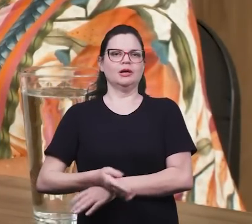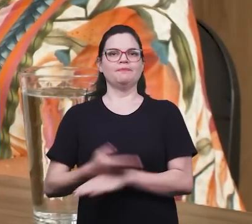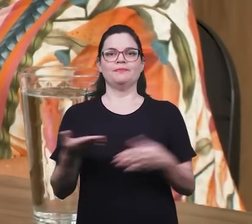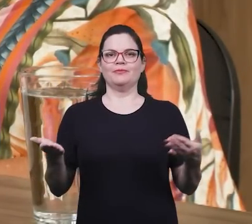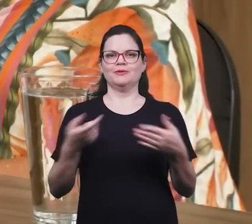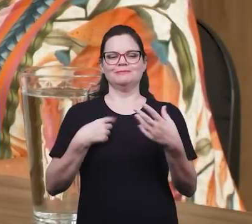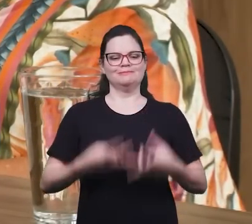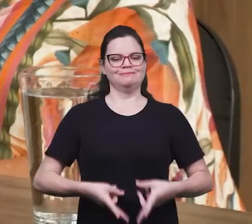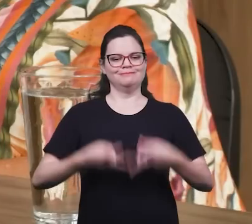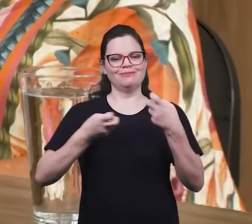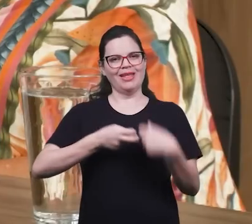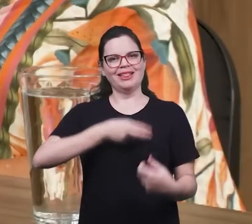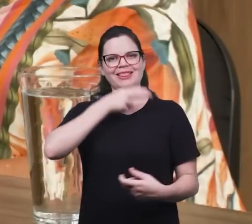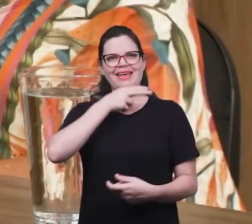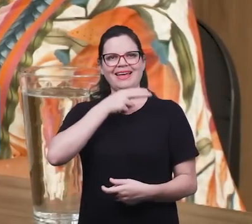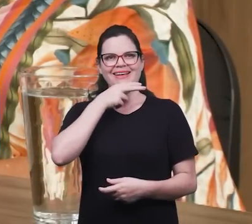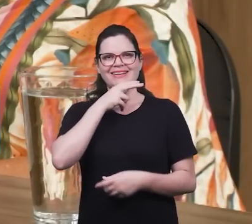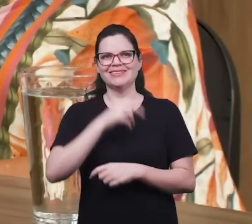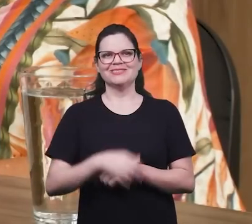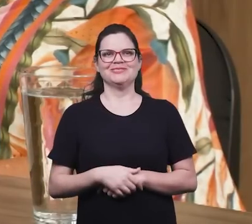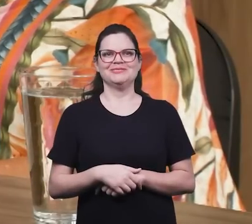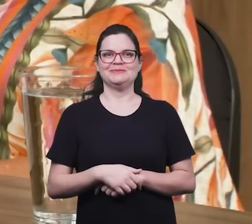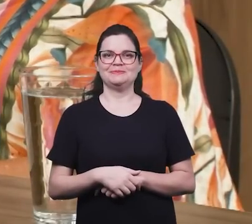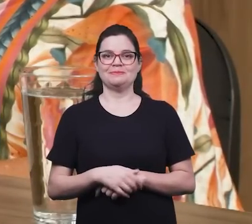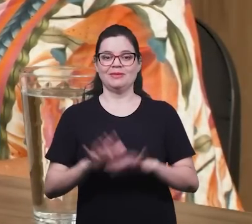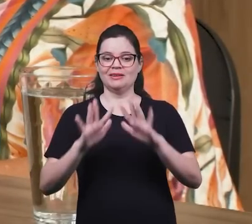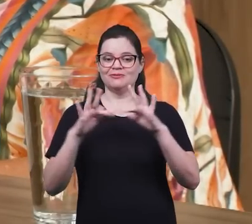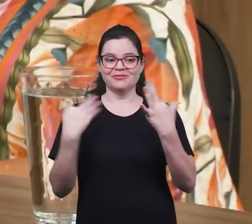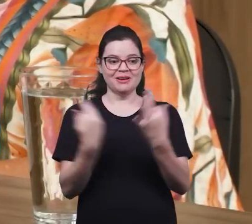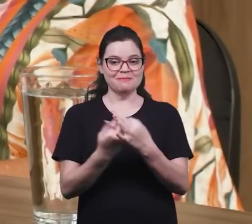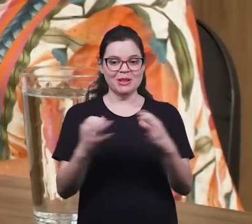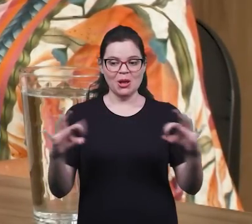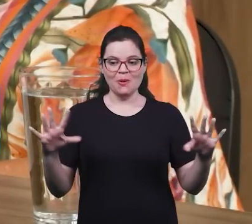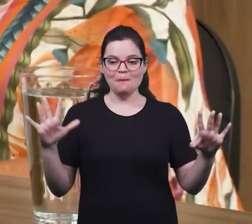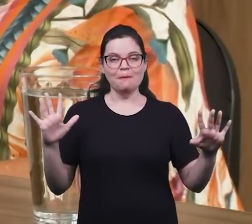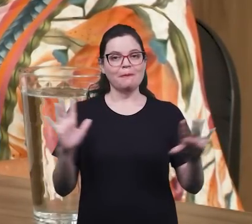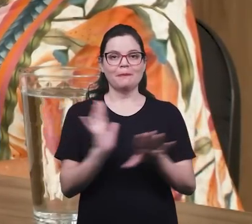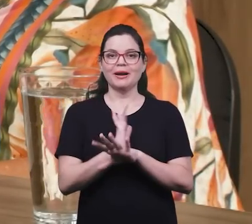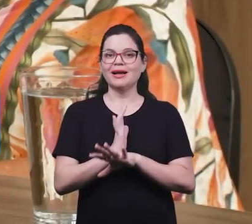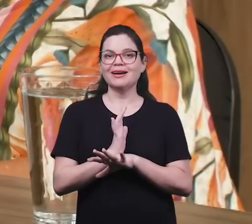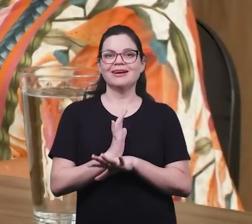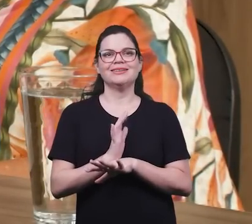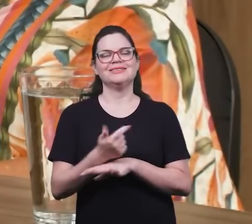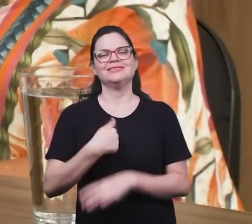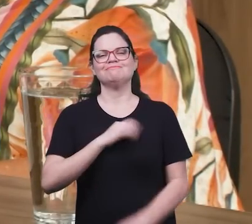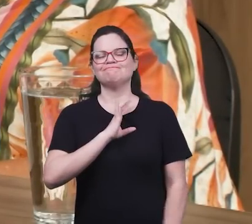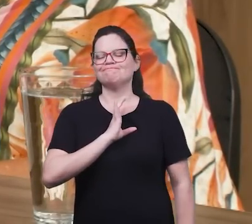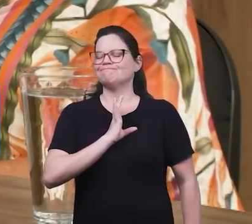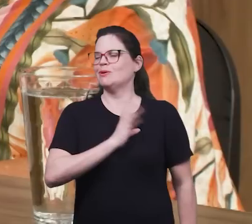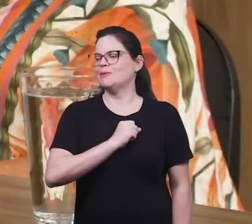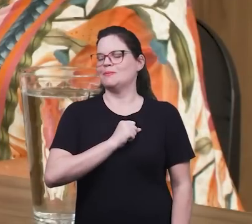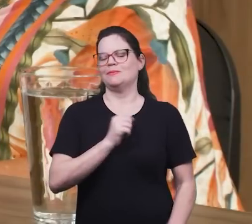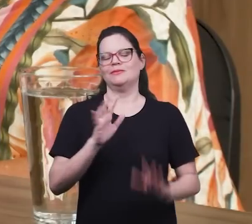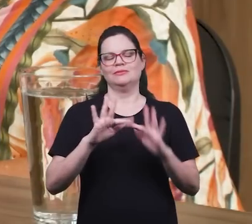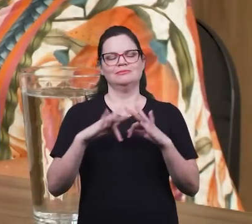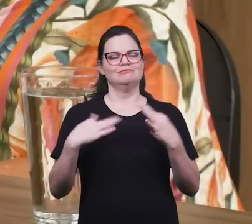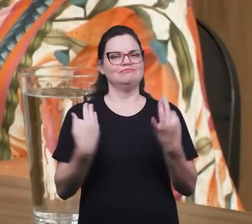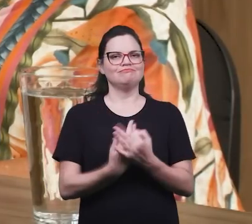eu vejo isso nos netos. A família, portanto, eu tenho um amor muito grande à minha